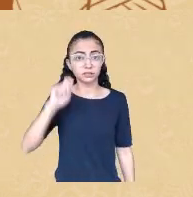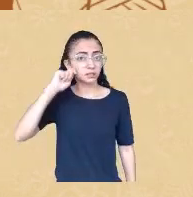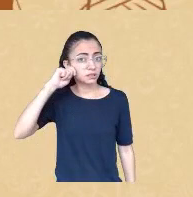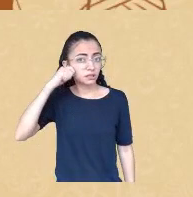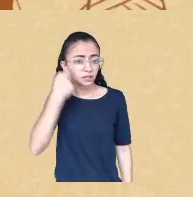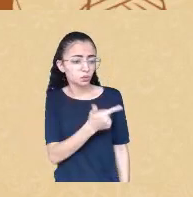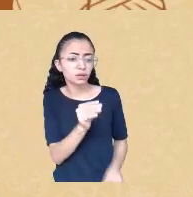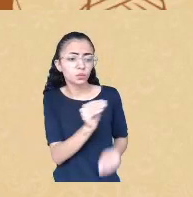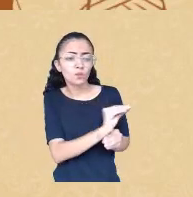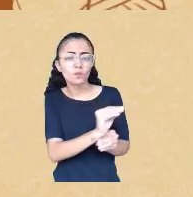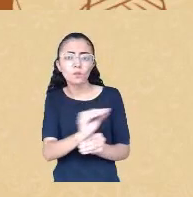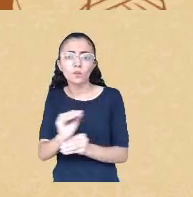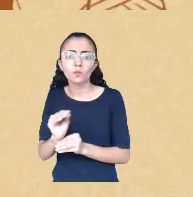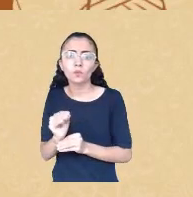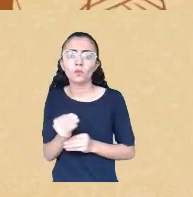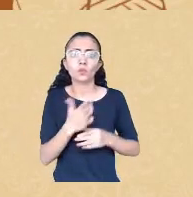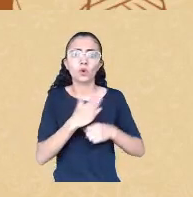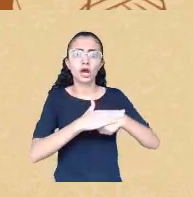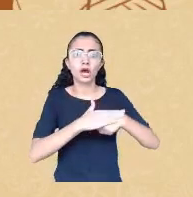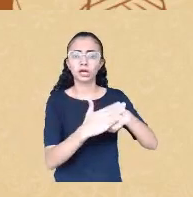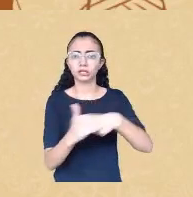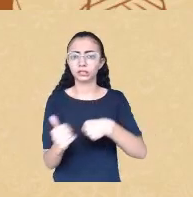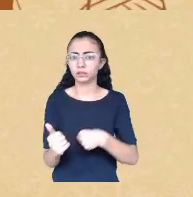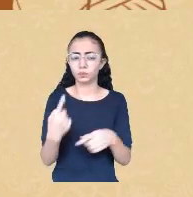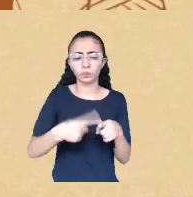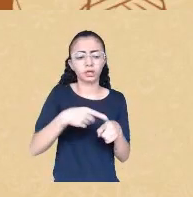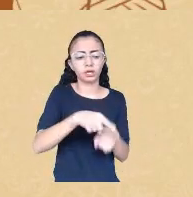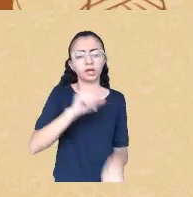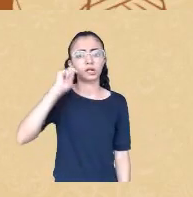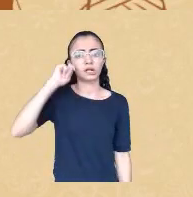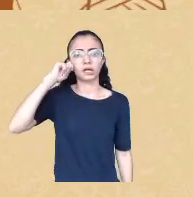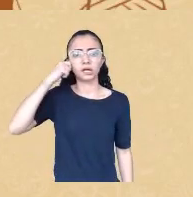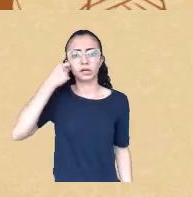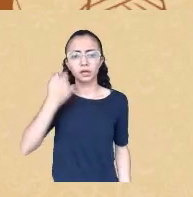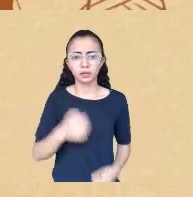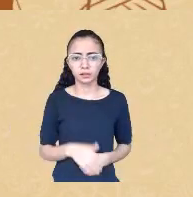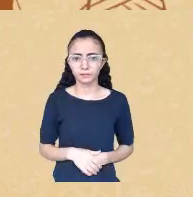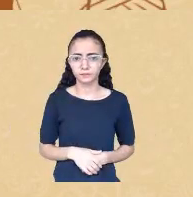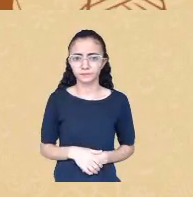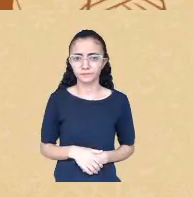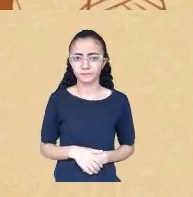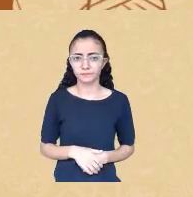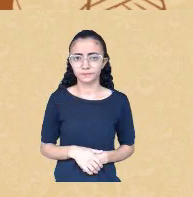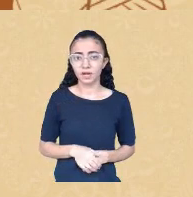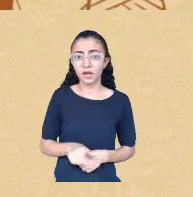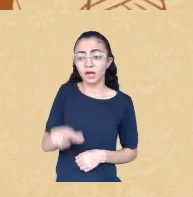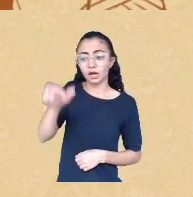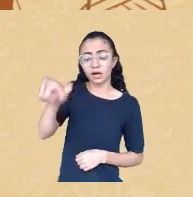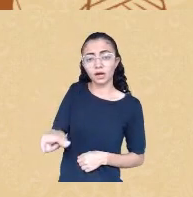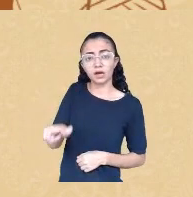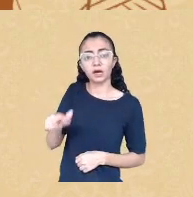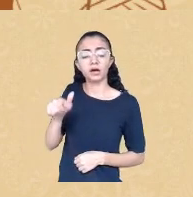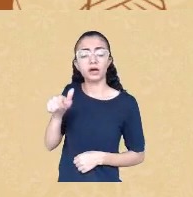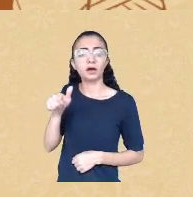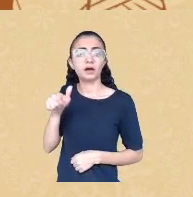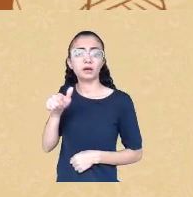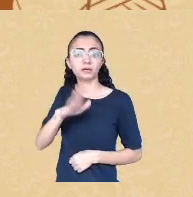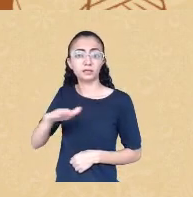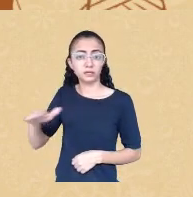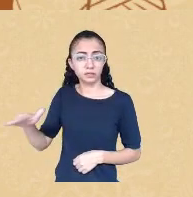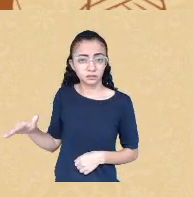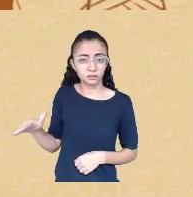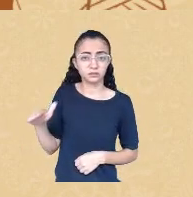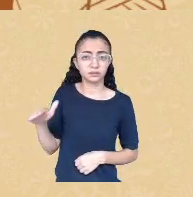negra, o cabelo é mais cuidado da criança não negra, da criança branca, do que da criança negra, né? Tem